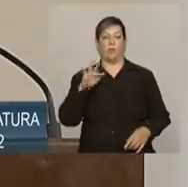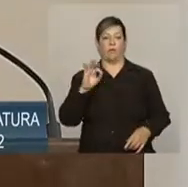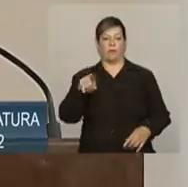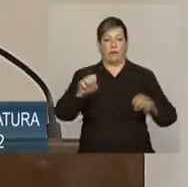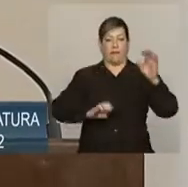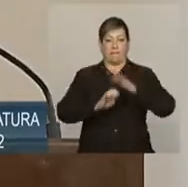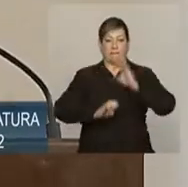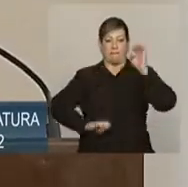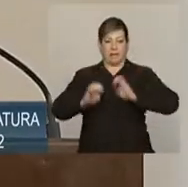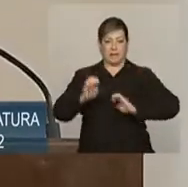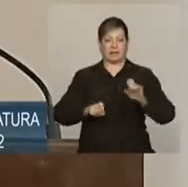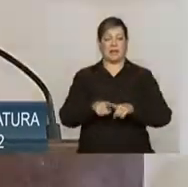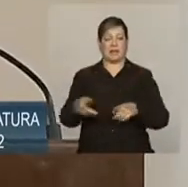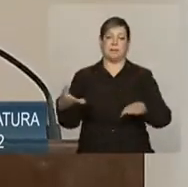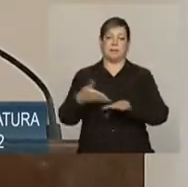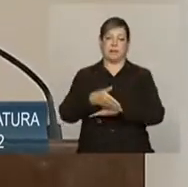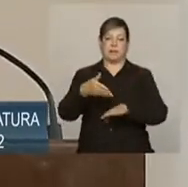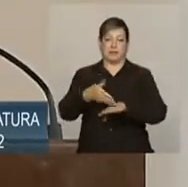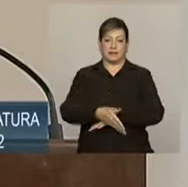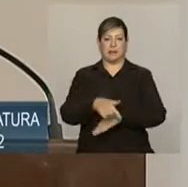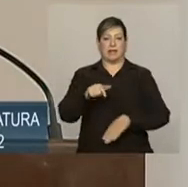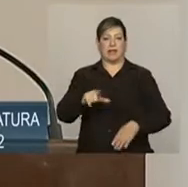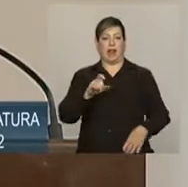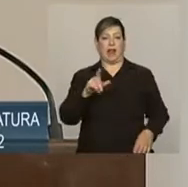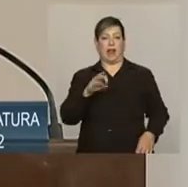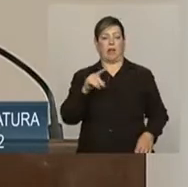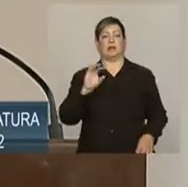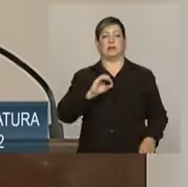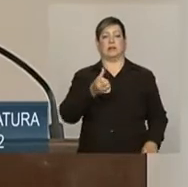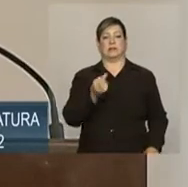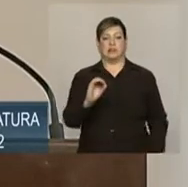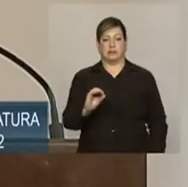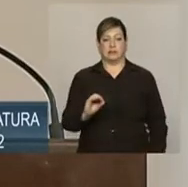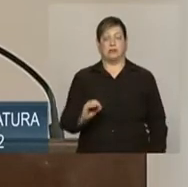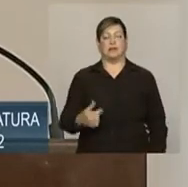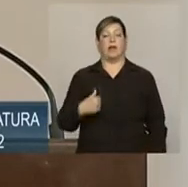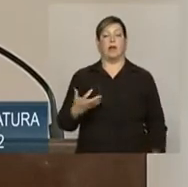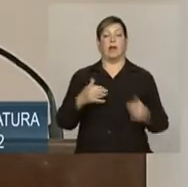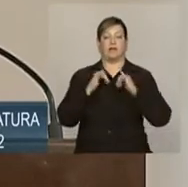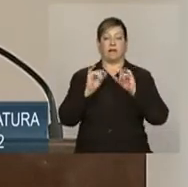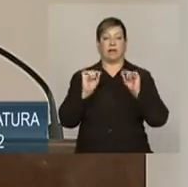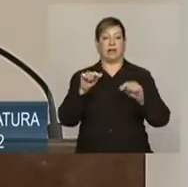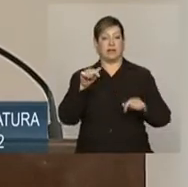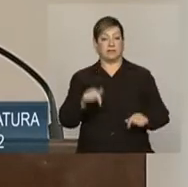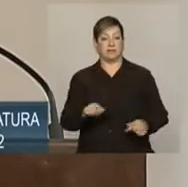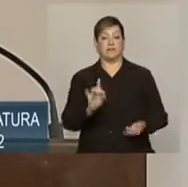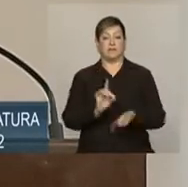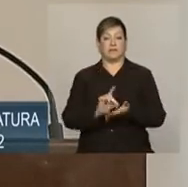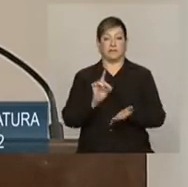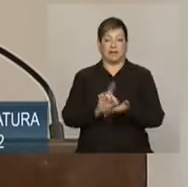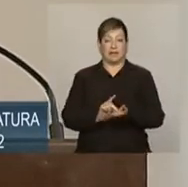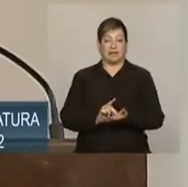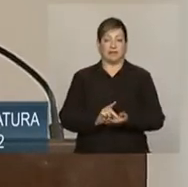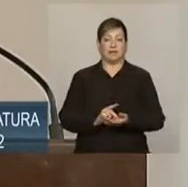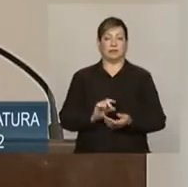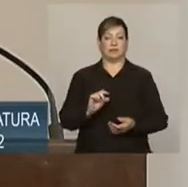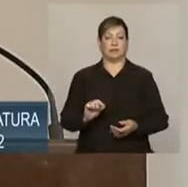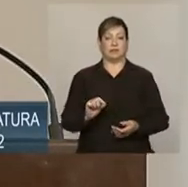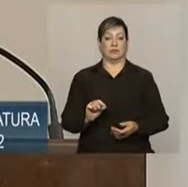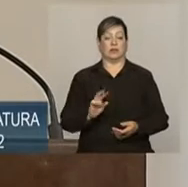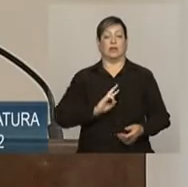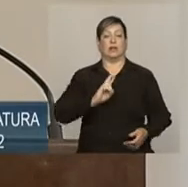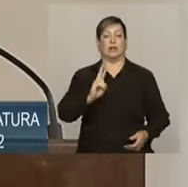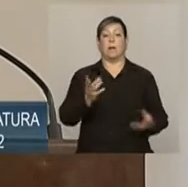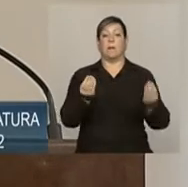por essa participação nesse leilão da 060. Quero dizer que foi, de fato, um